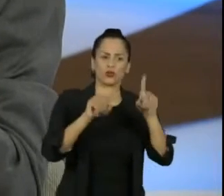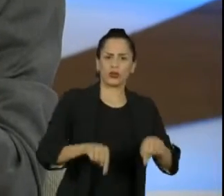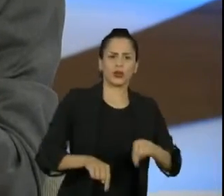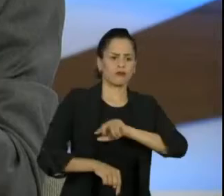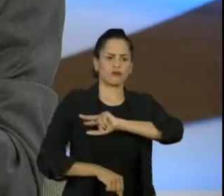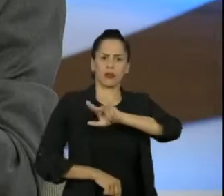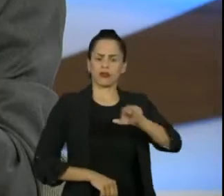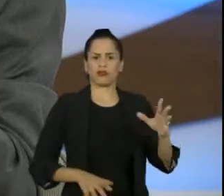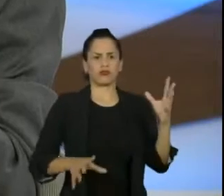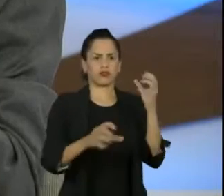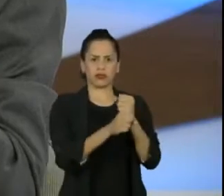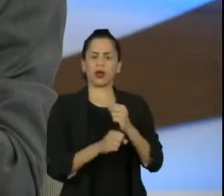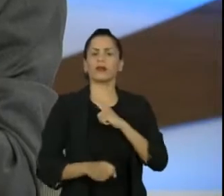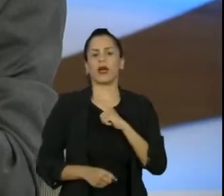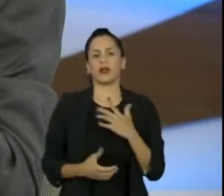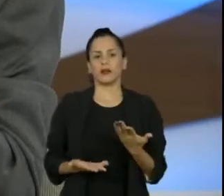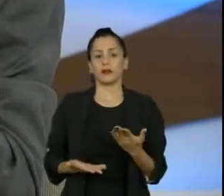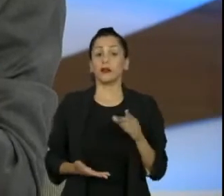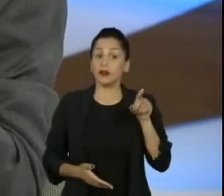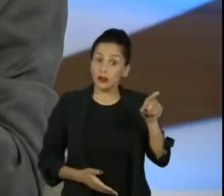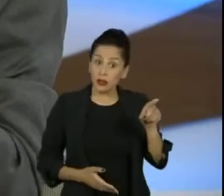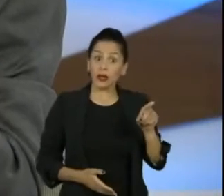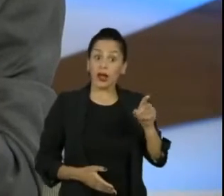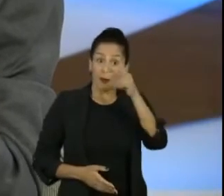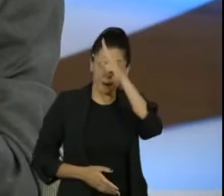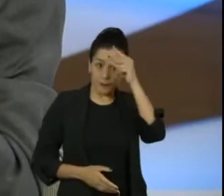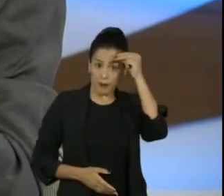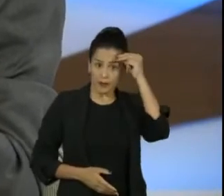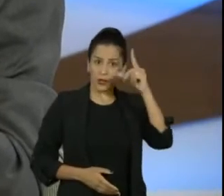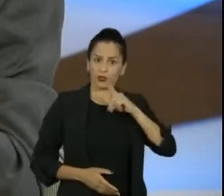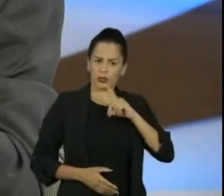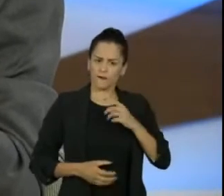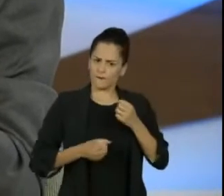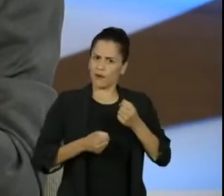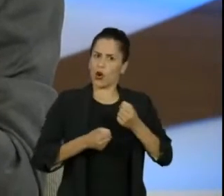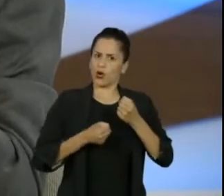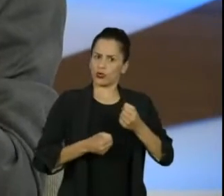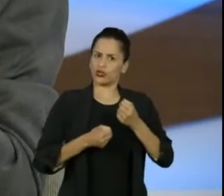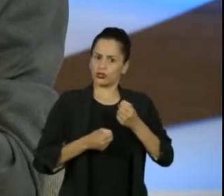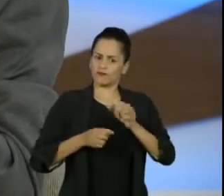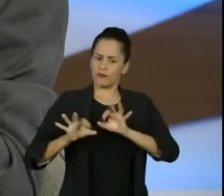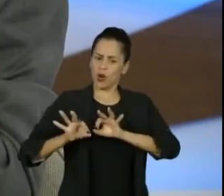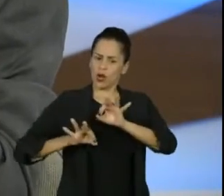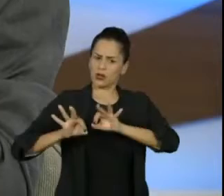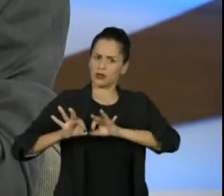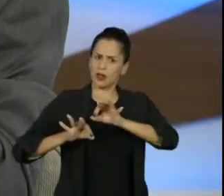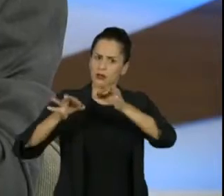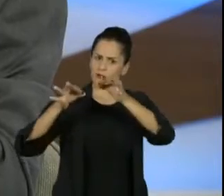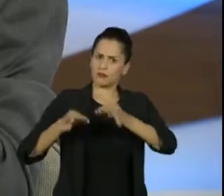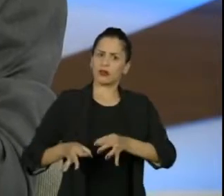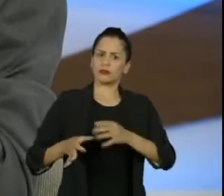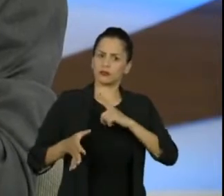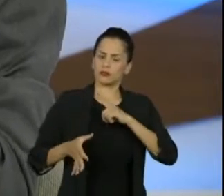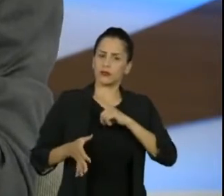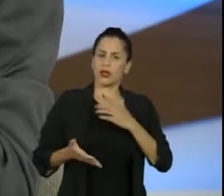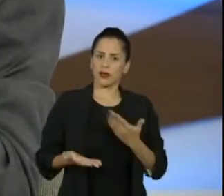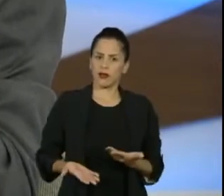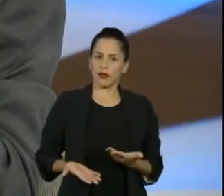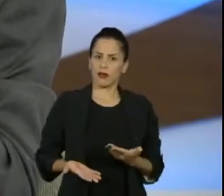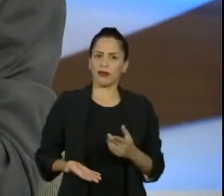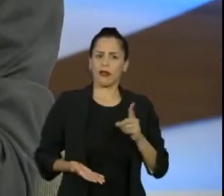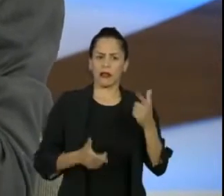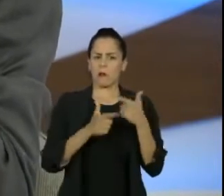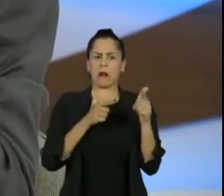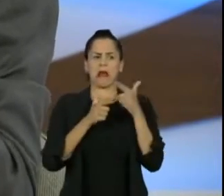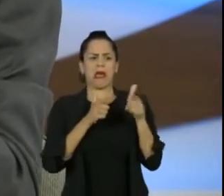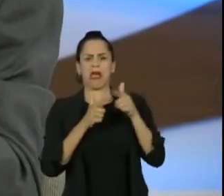o Belo Horizonte é uma prefeitura que tem robustez, né? Ela não tem, nós não temos esse